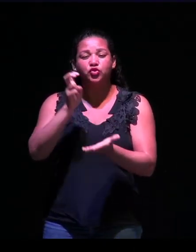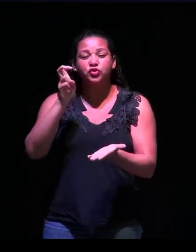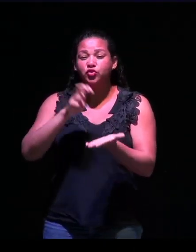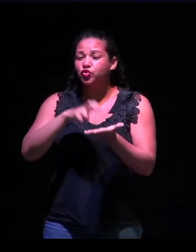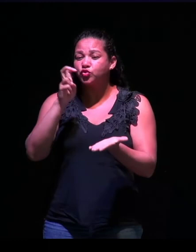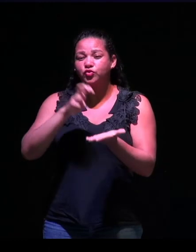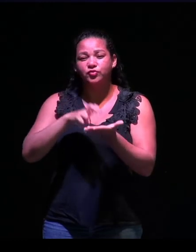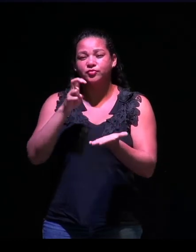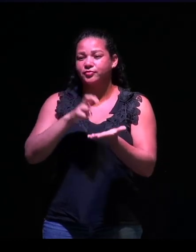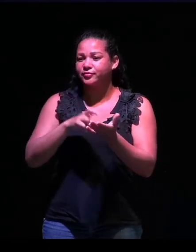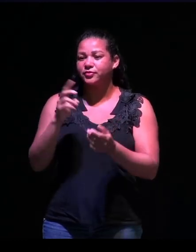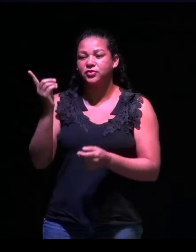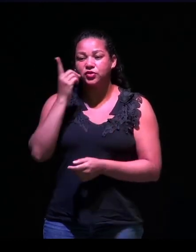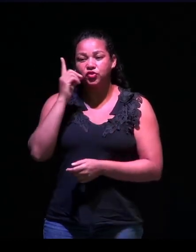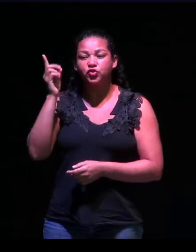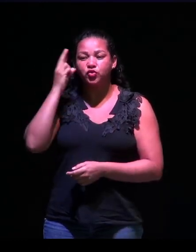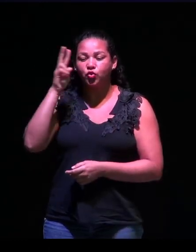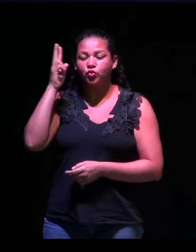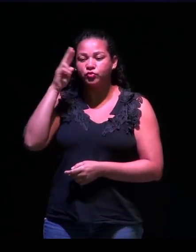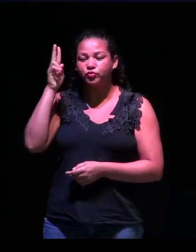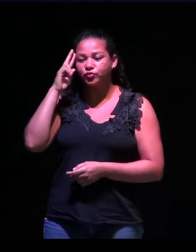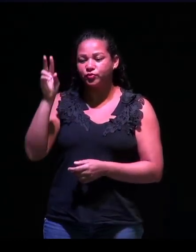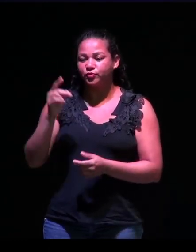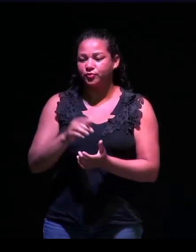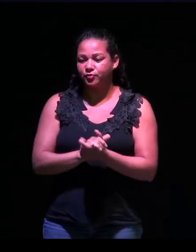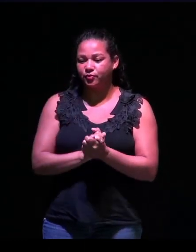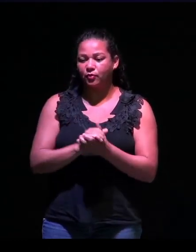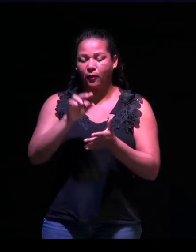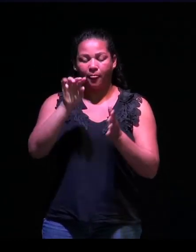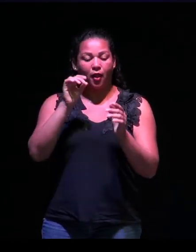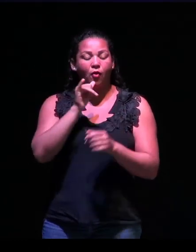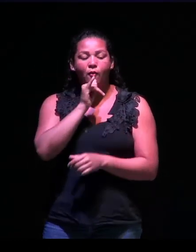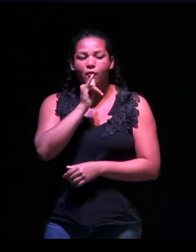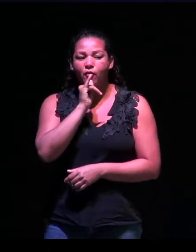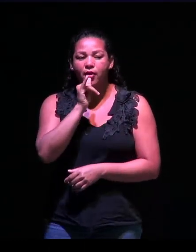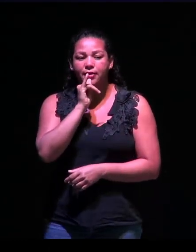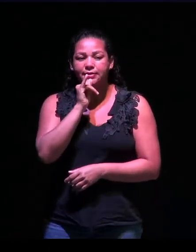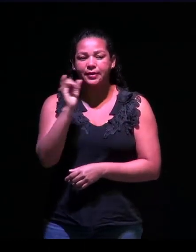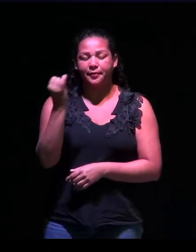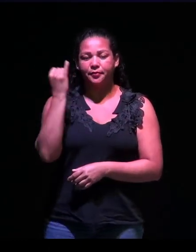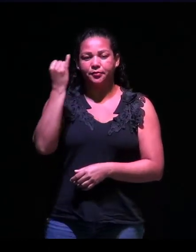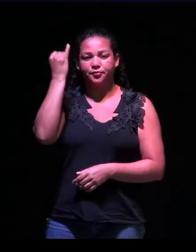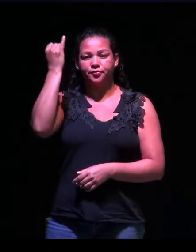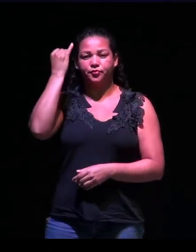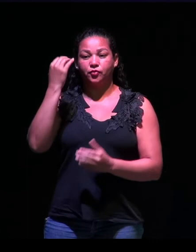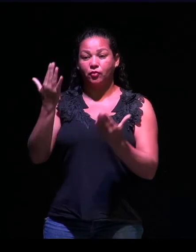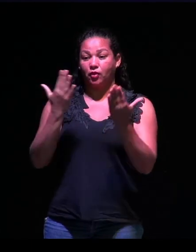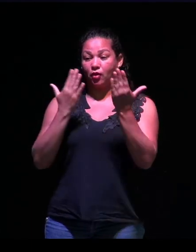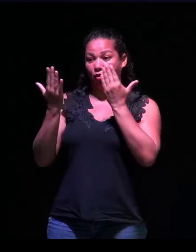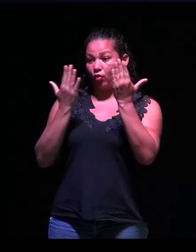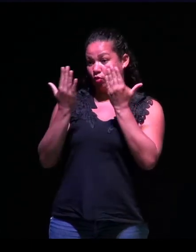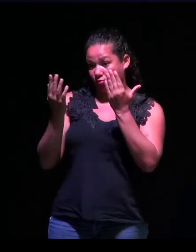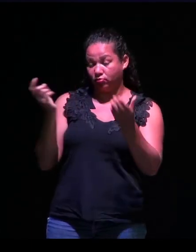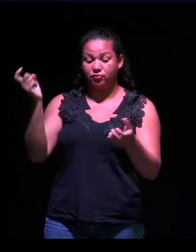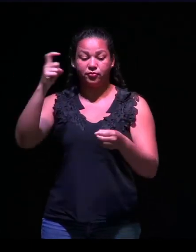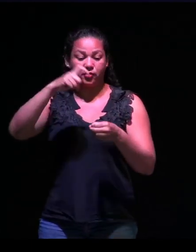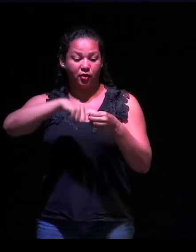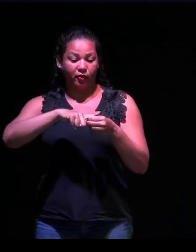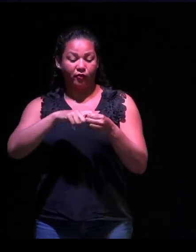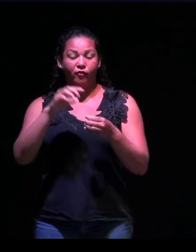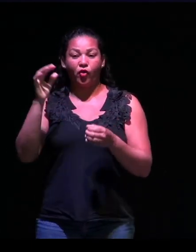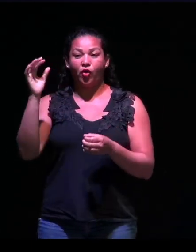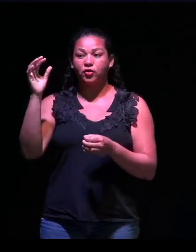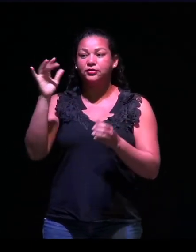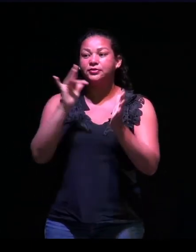Bíblia. Inclusive a palavra de Deus dá alguns exemplos interessantes. Ela compara a volta de Jesus com um